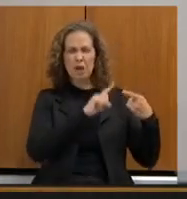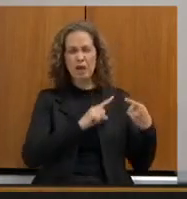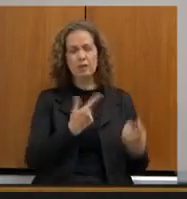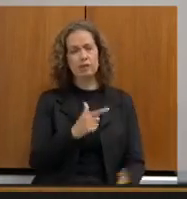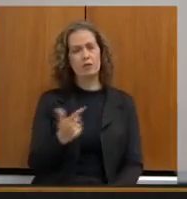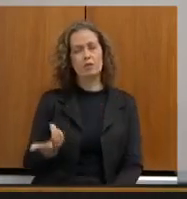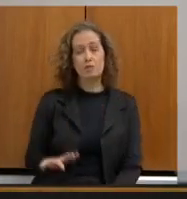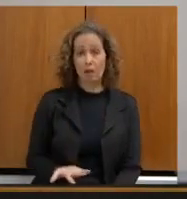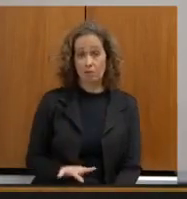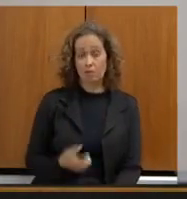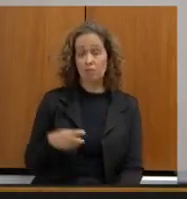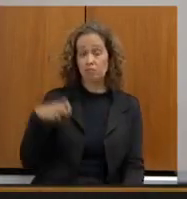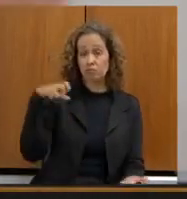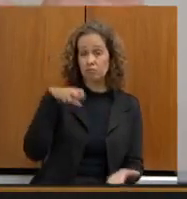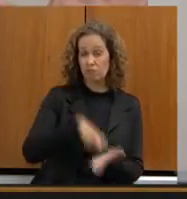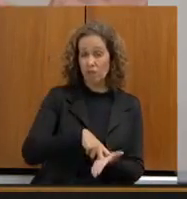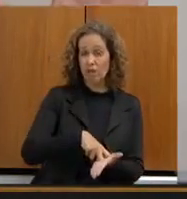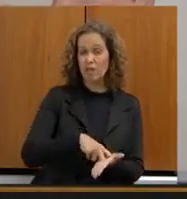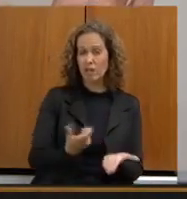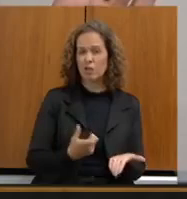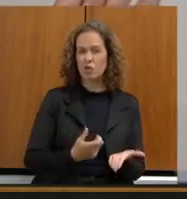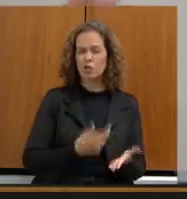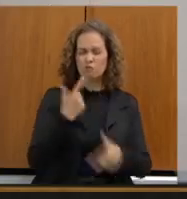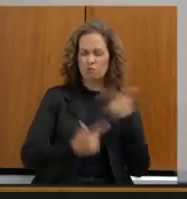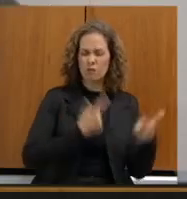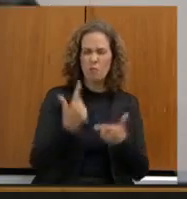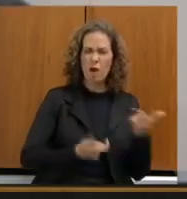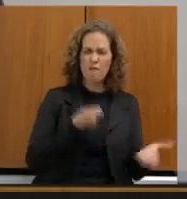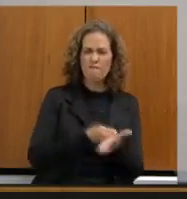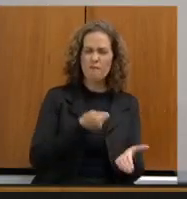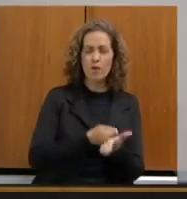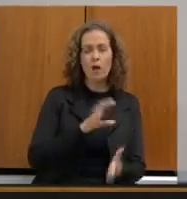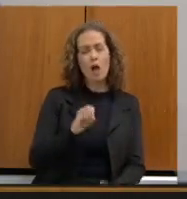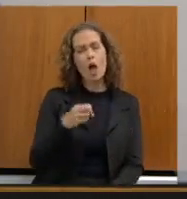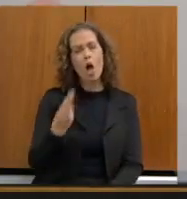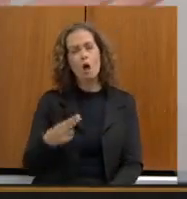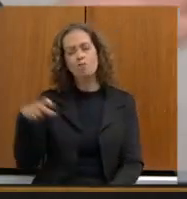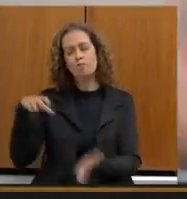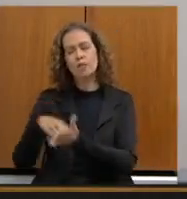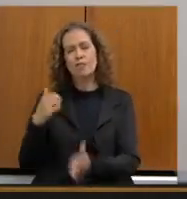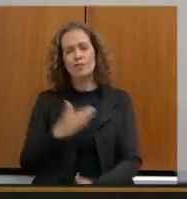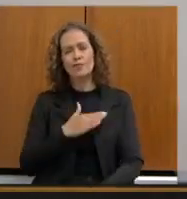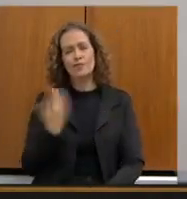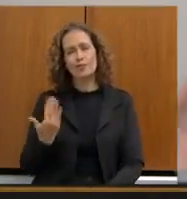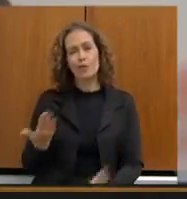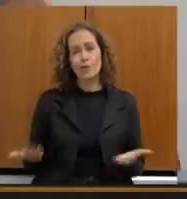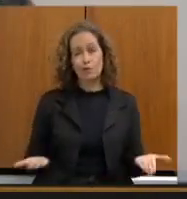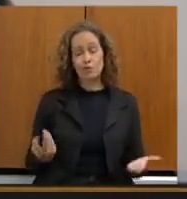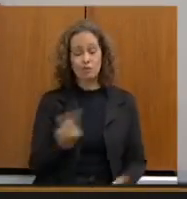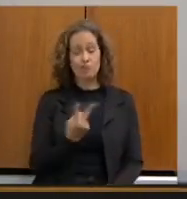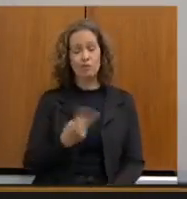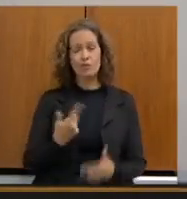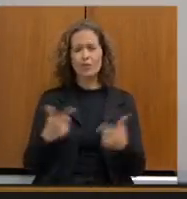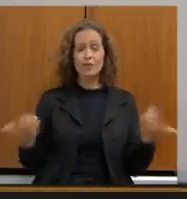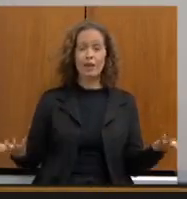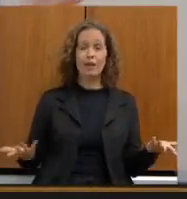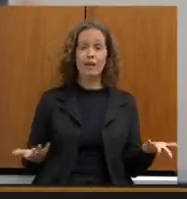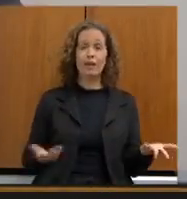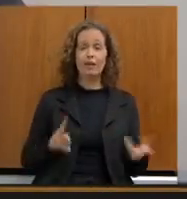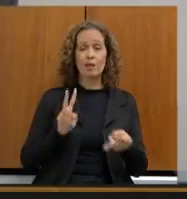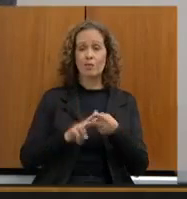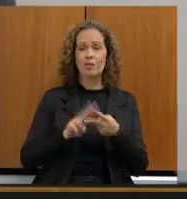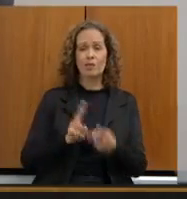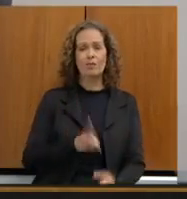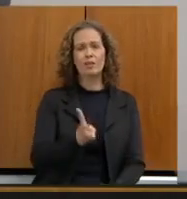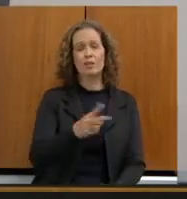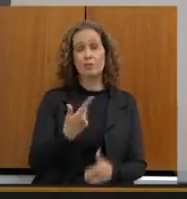perpétua com trabalhos forçados ou a pena de morte nós não podemos ter pena de morte nem pena de trabalho forçado e nem prisão perpétua por